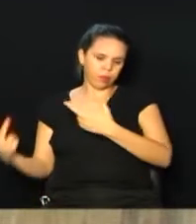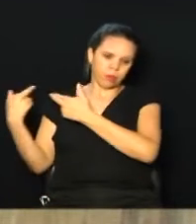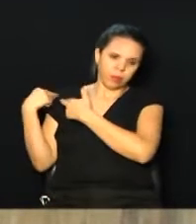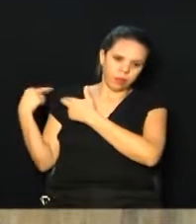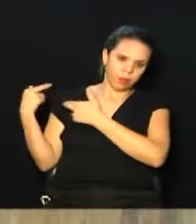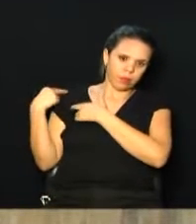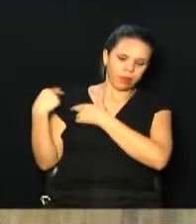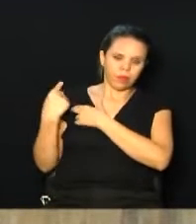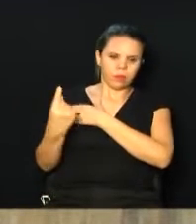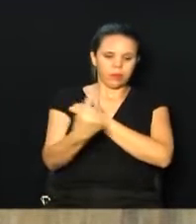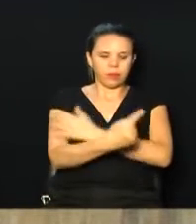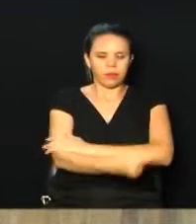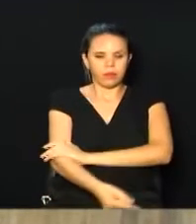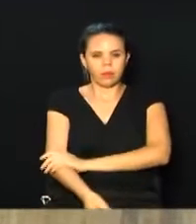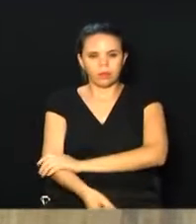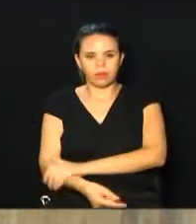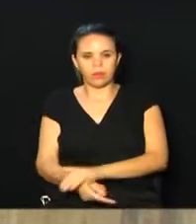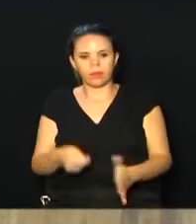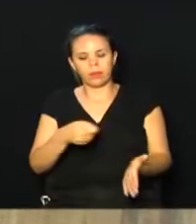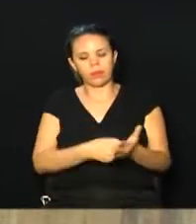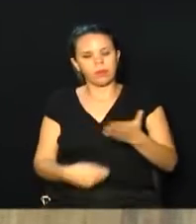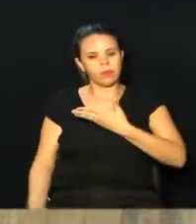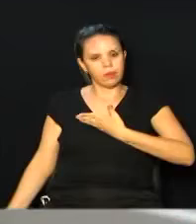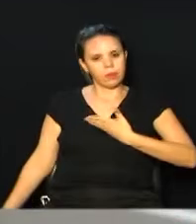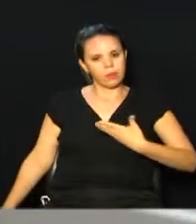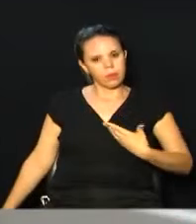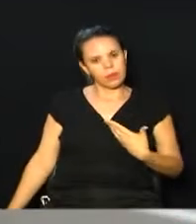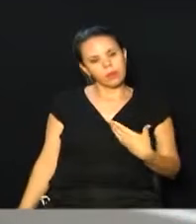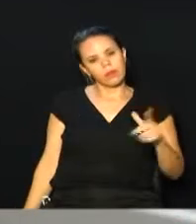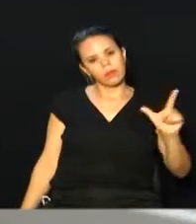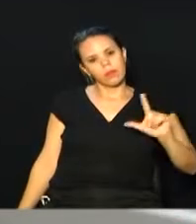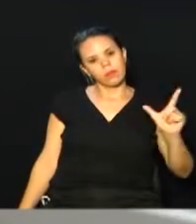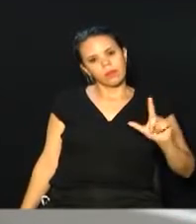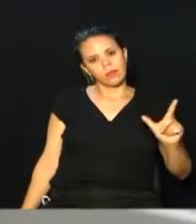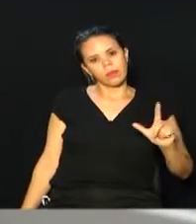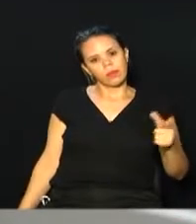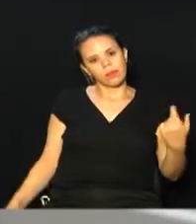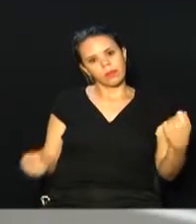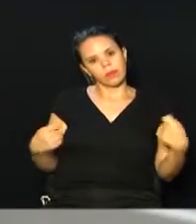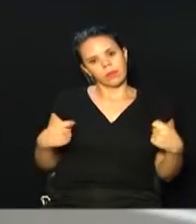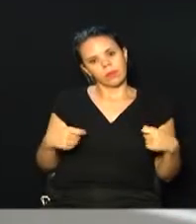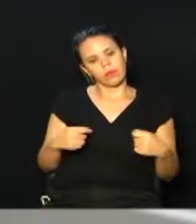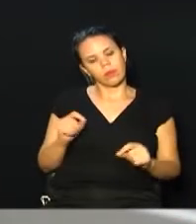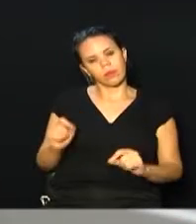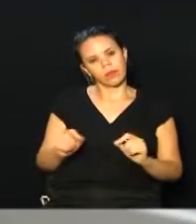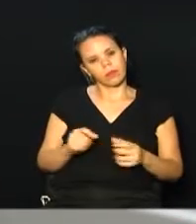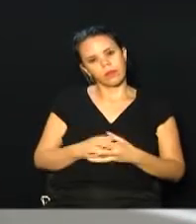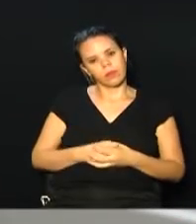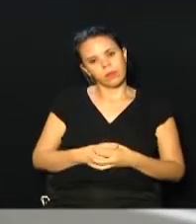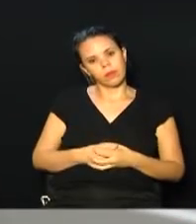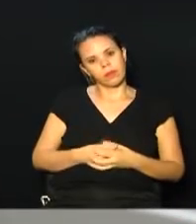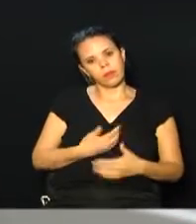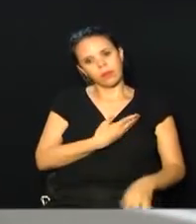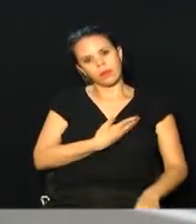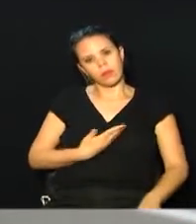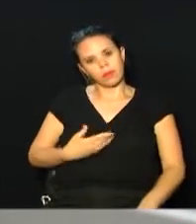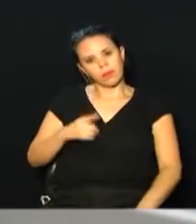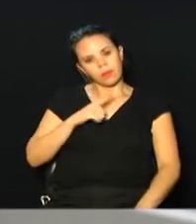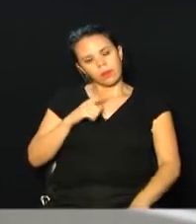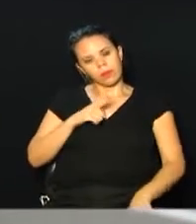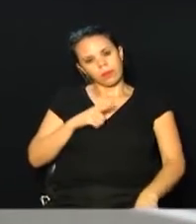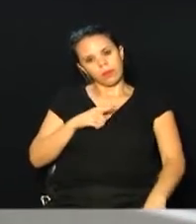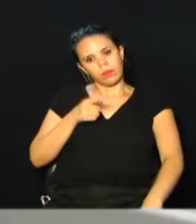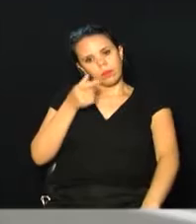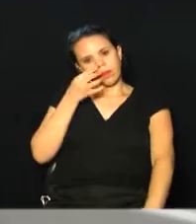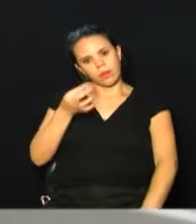responsabilidade de cada um. A gente está falando aqui de políticas públicas. É claro que é preciso que o governante tenha esse olhar,